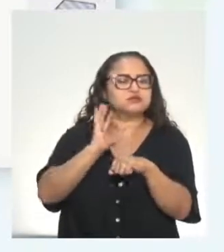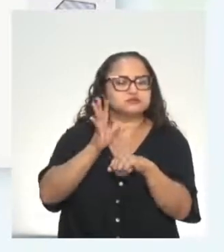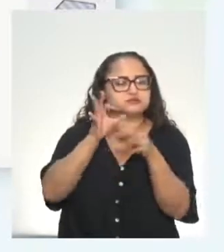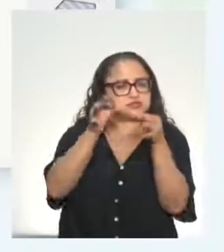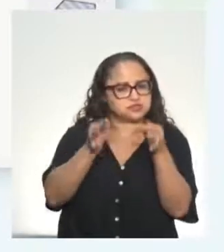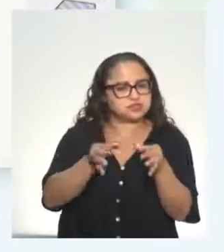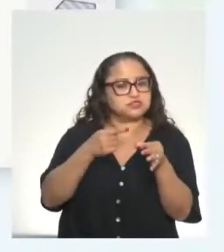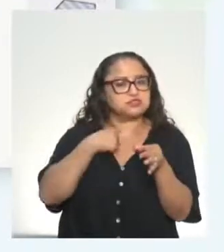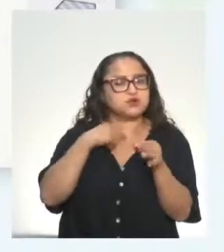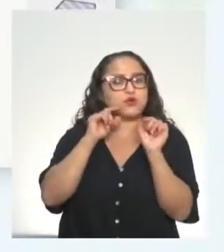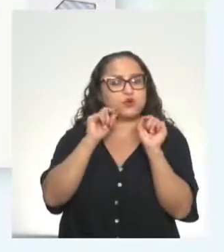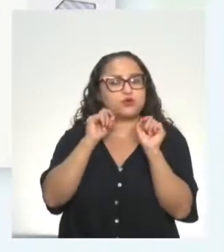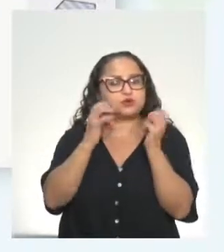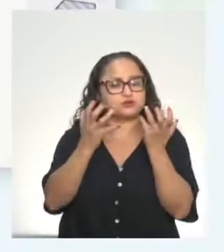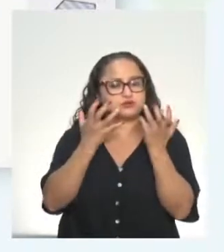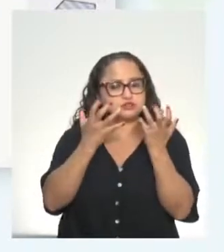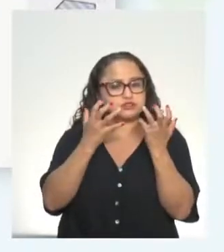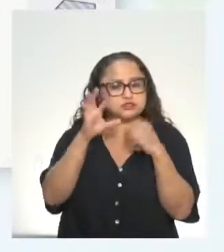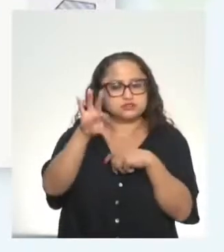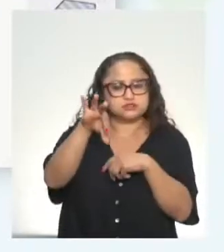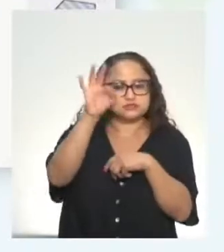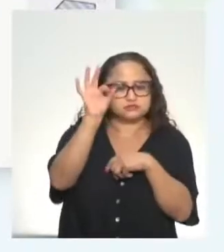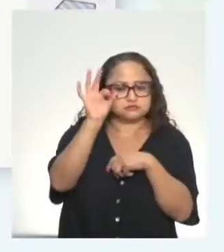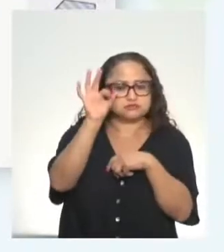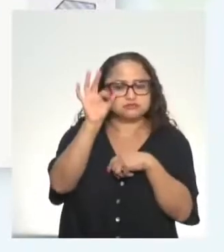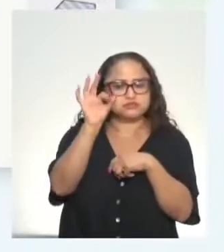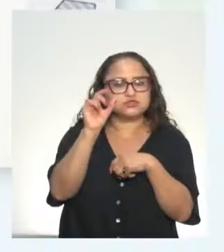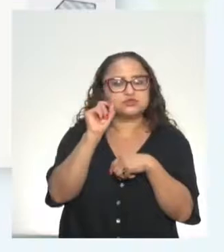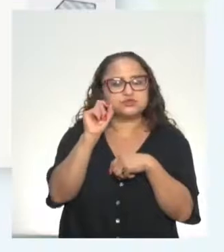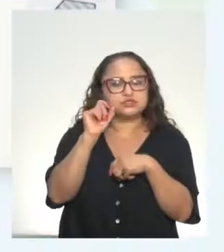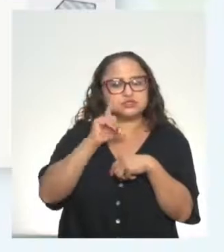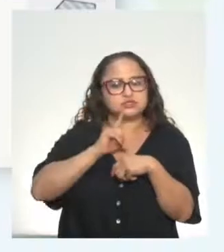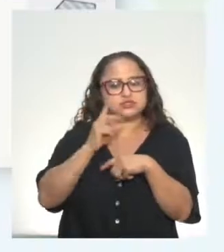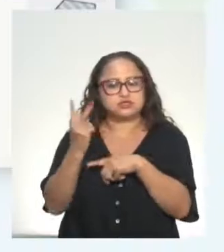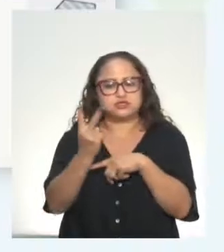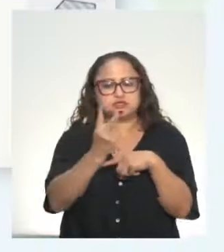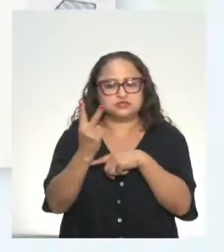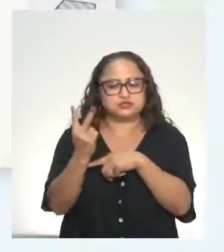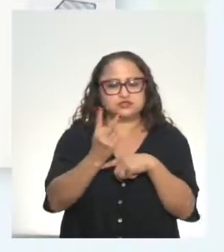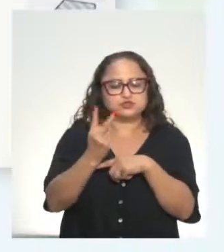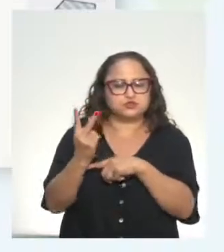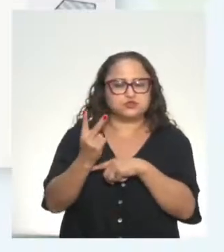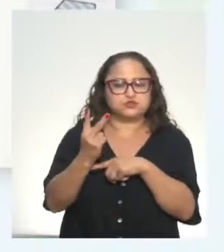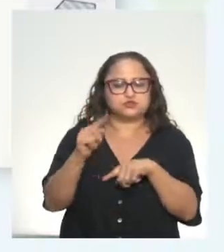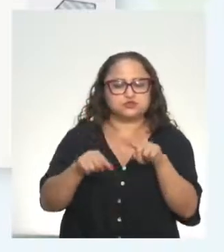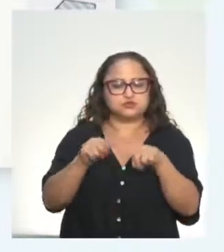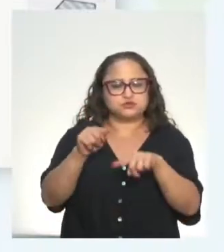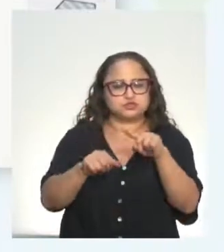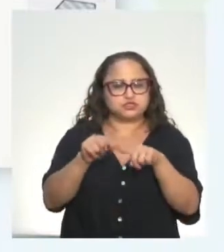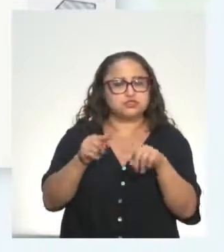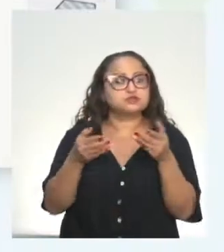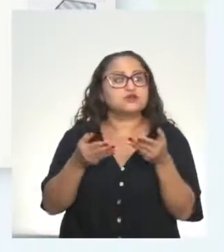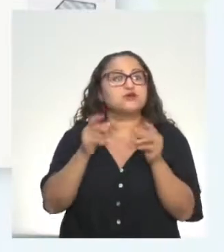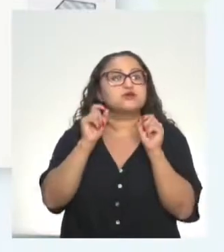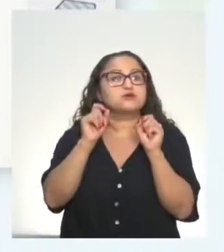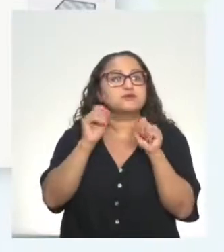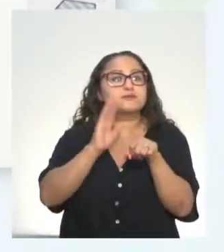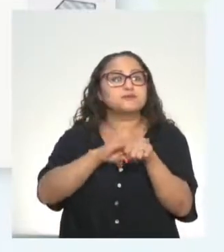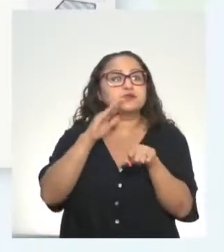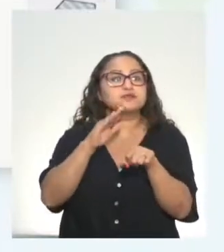eu queria. Seleciona mais uma vez, de modo que pegue as duas peças. E agora, qual que é o mesmo